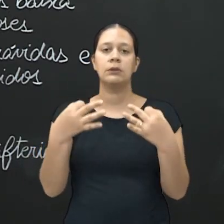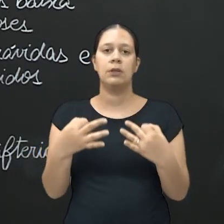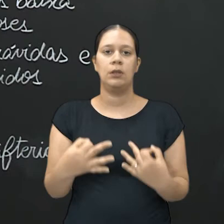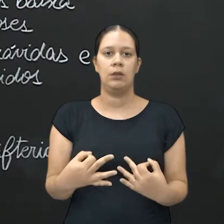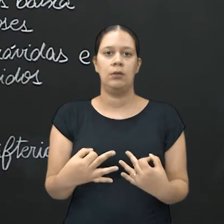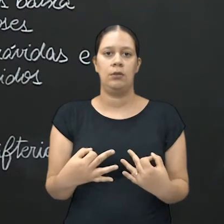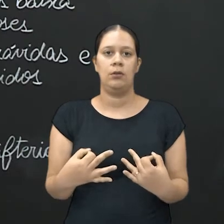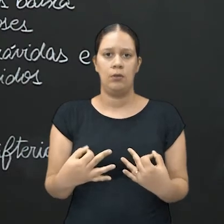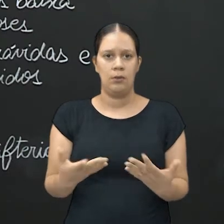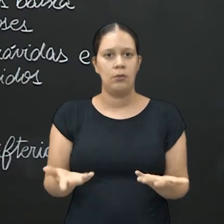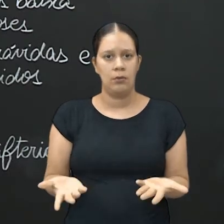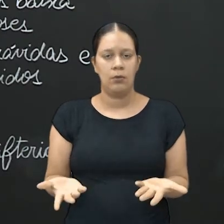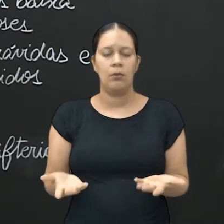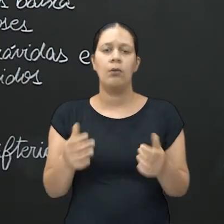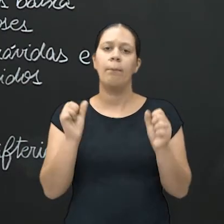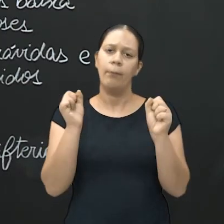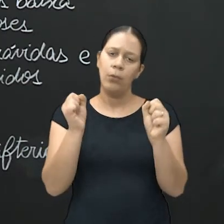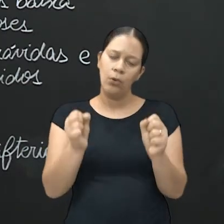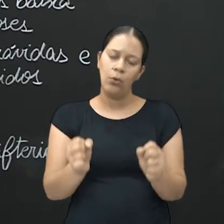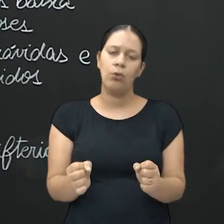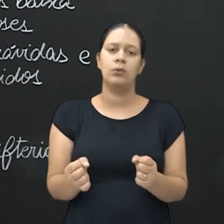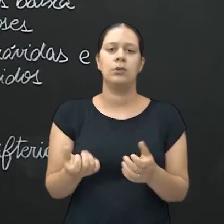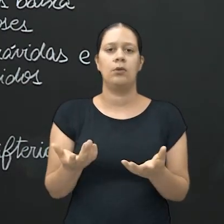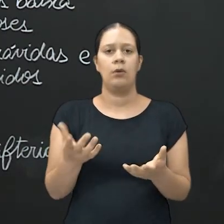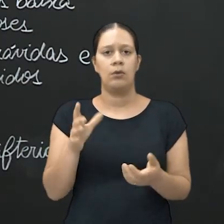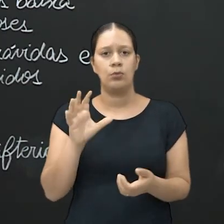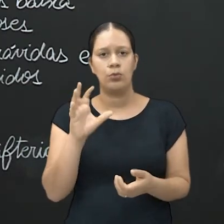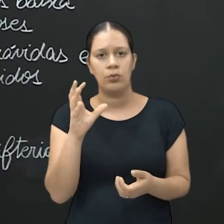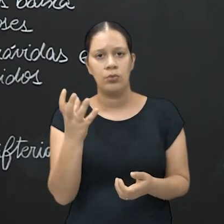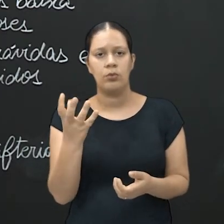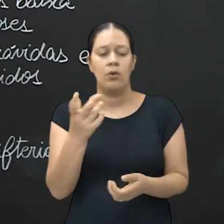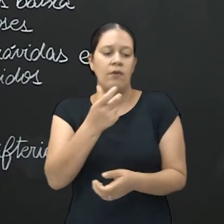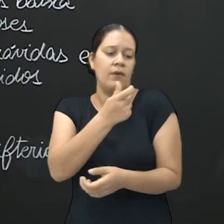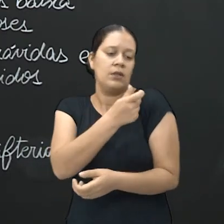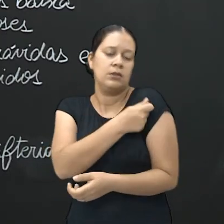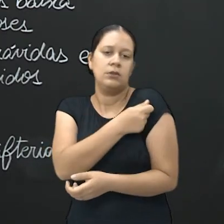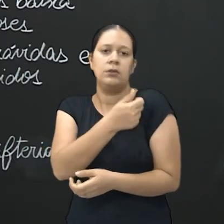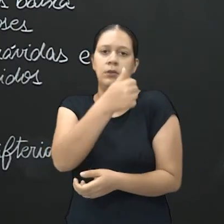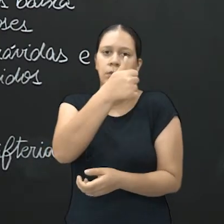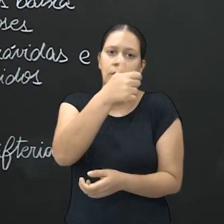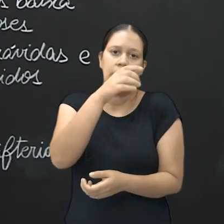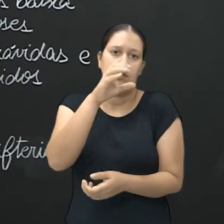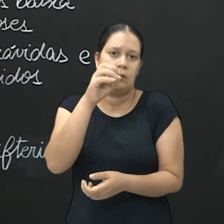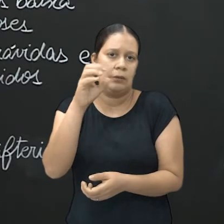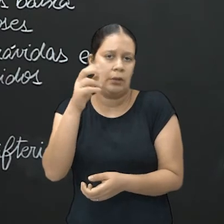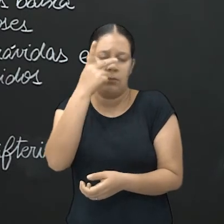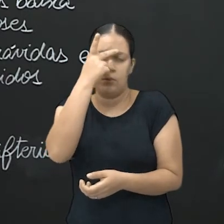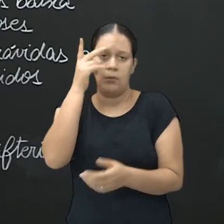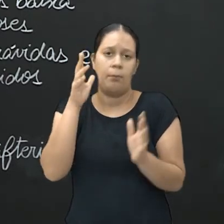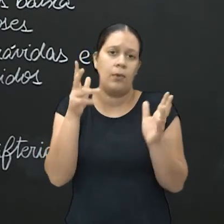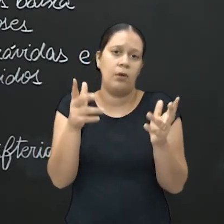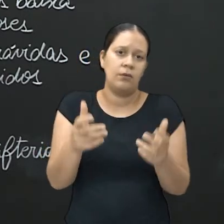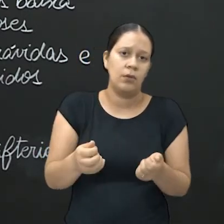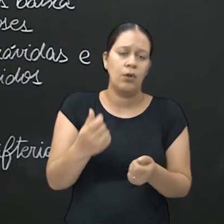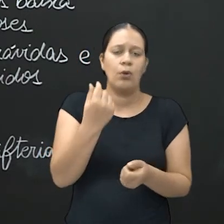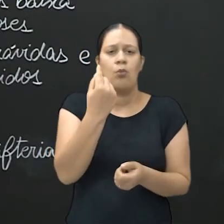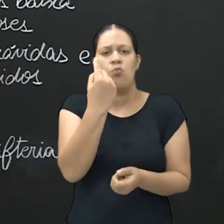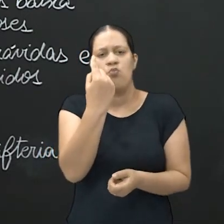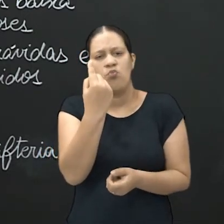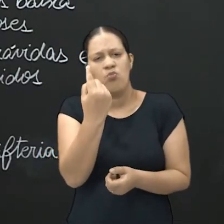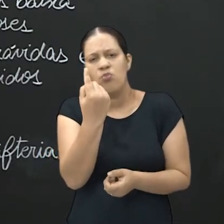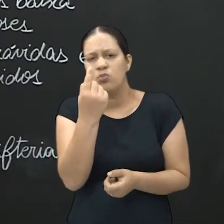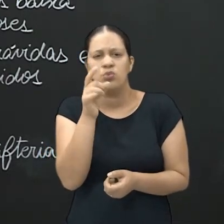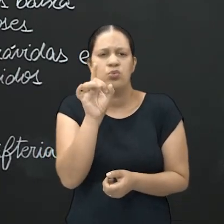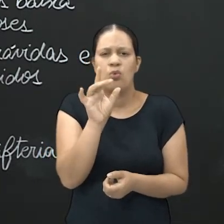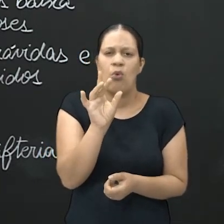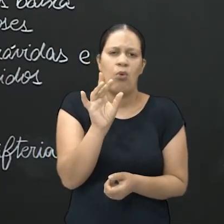exceção é uma regra. Então, pode sim acontecer que numa vacina que para 100 pessoas foi maravilhoso, tranquilo, pode ser que para uma pessoa fique